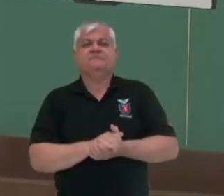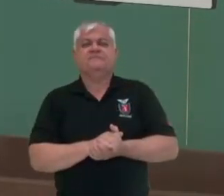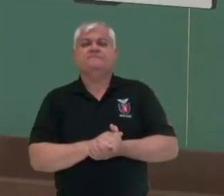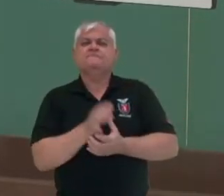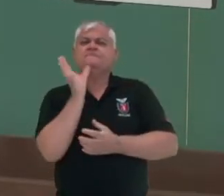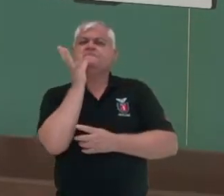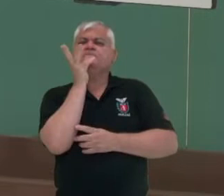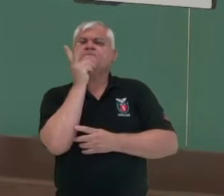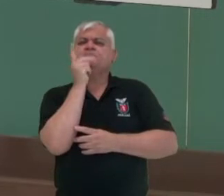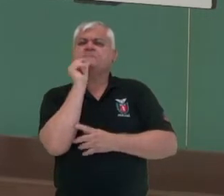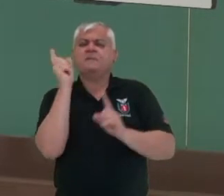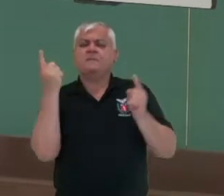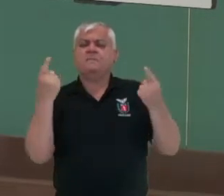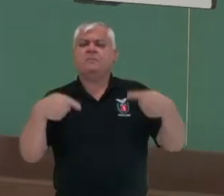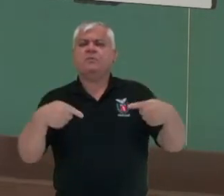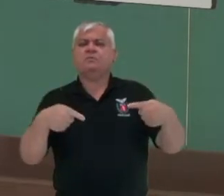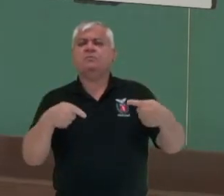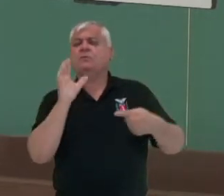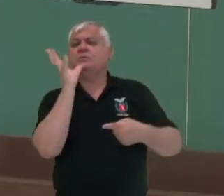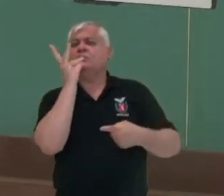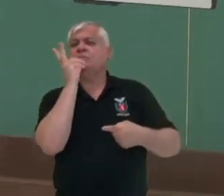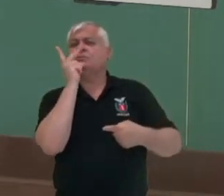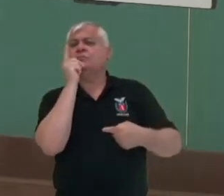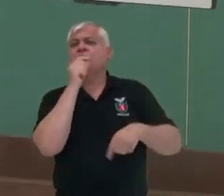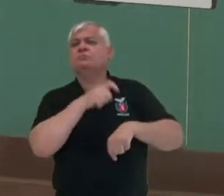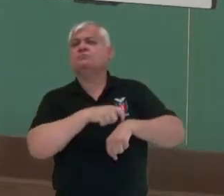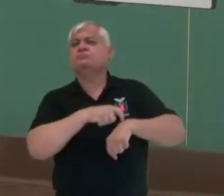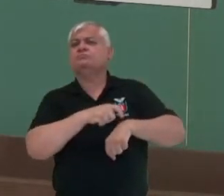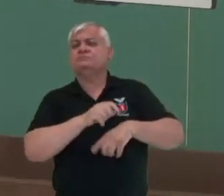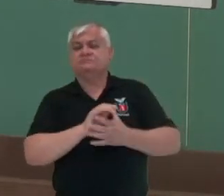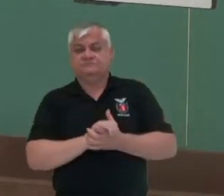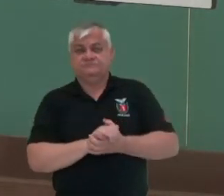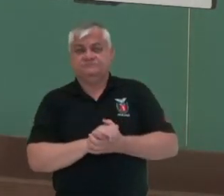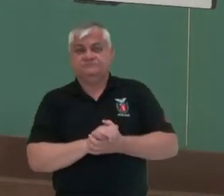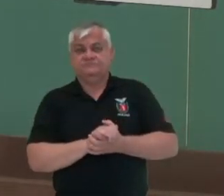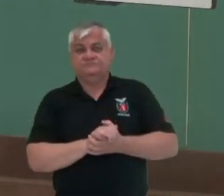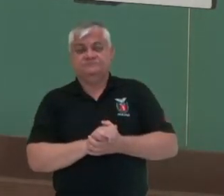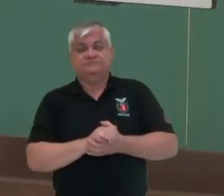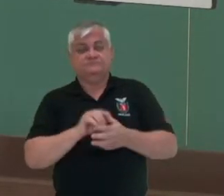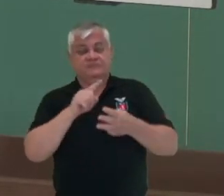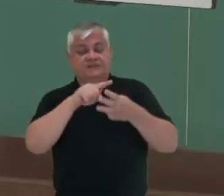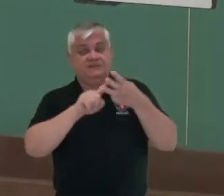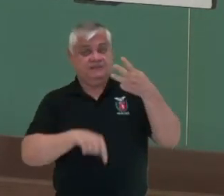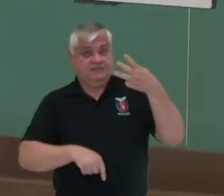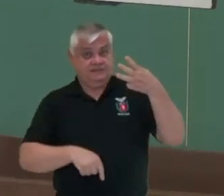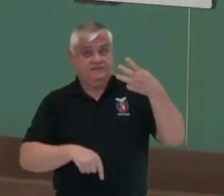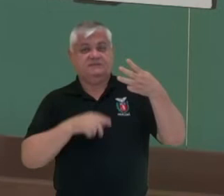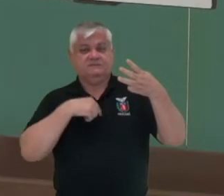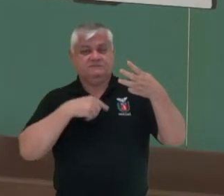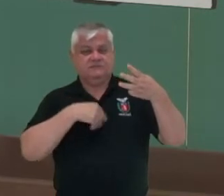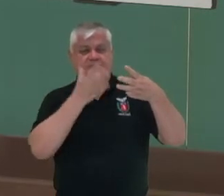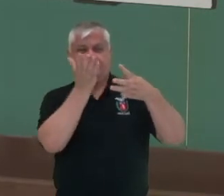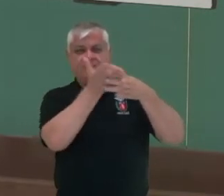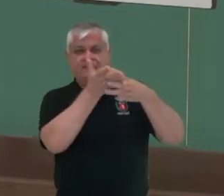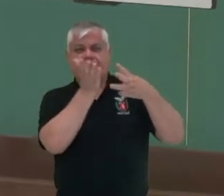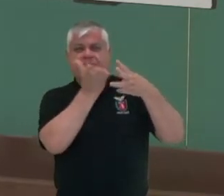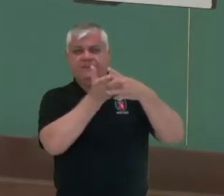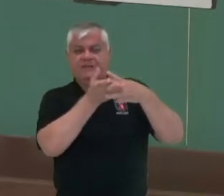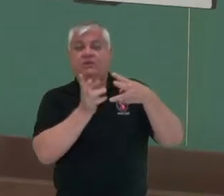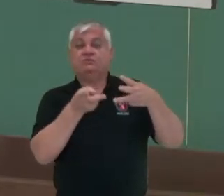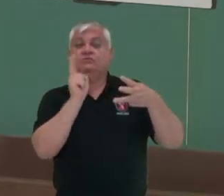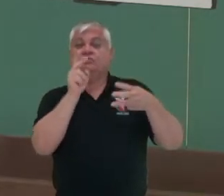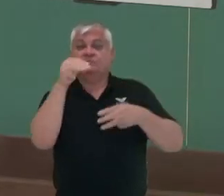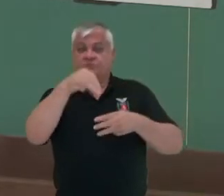qual a duração de uma luta de Taekwondo? Cada combate tem 3 rounds e cada round tem